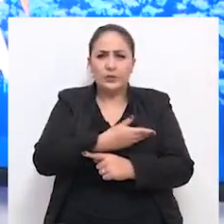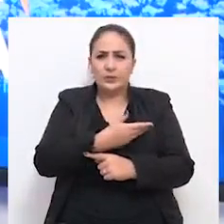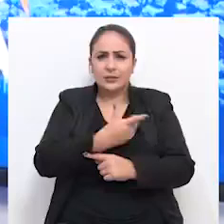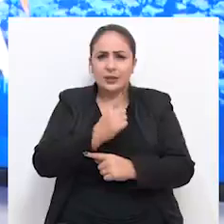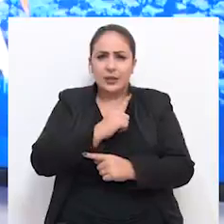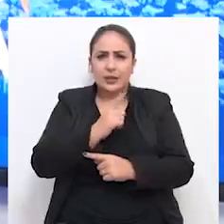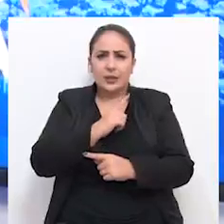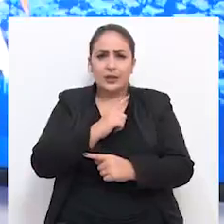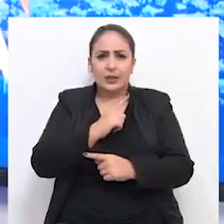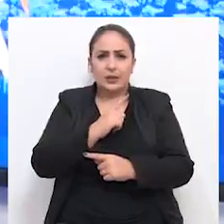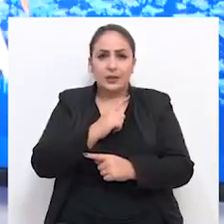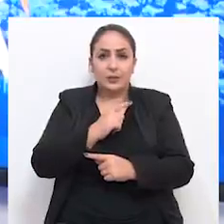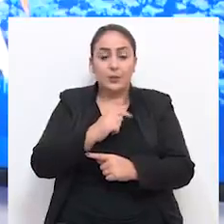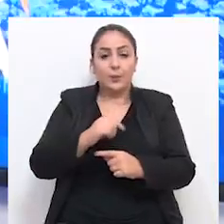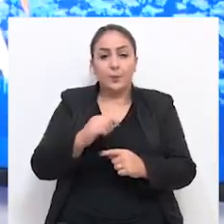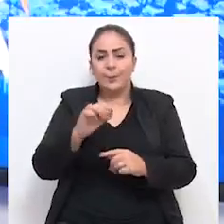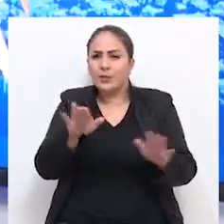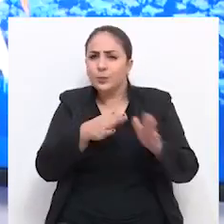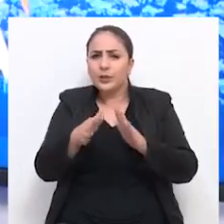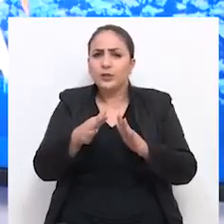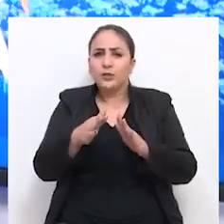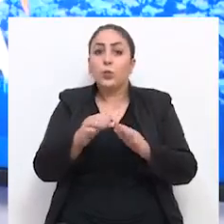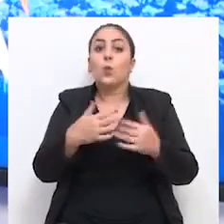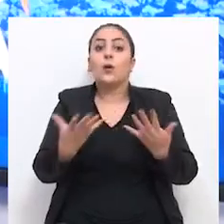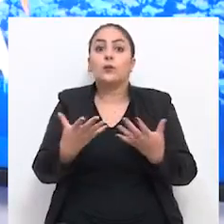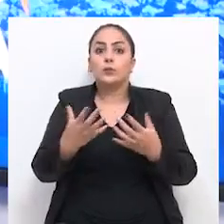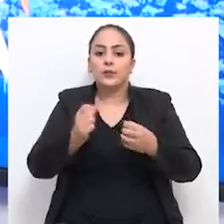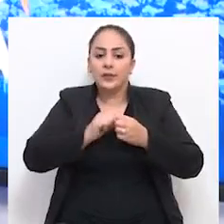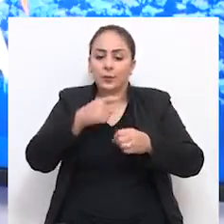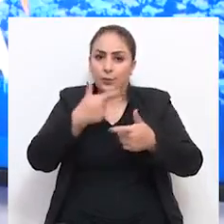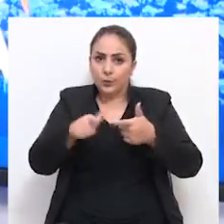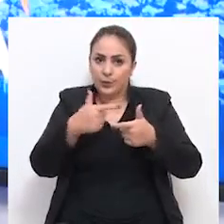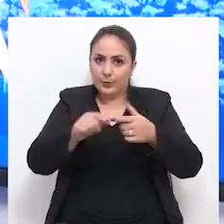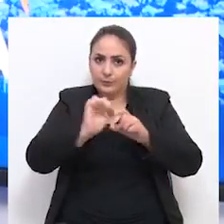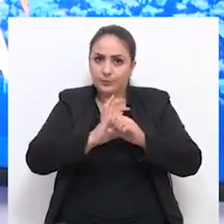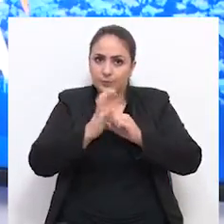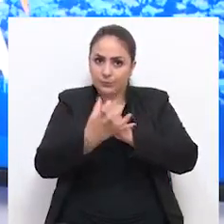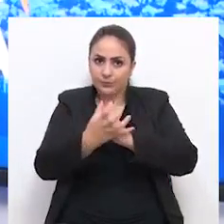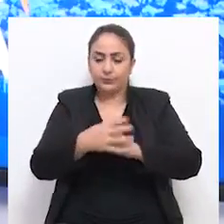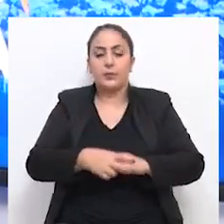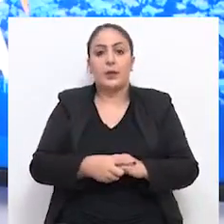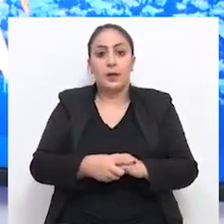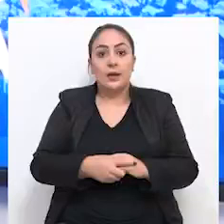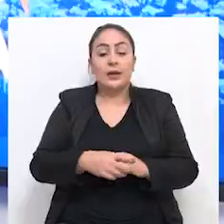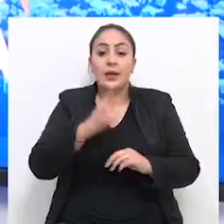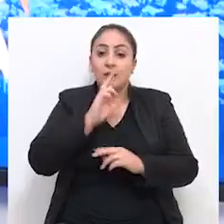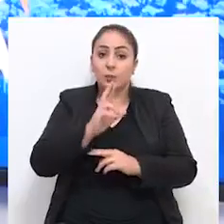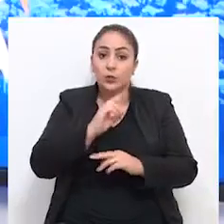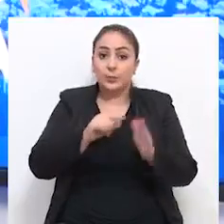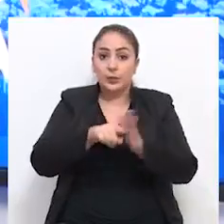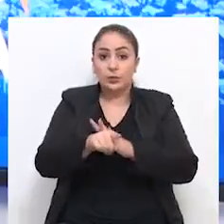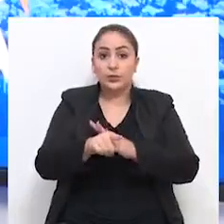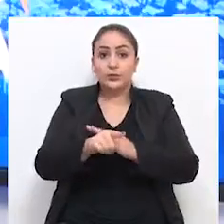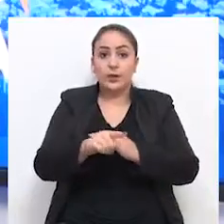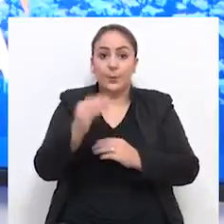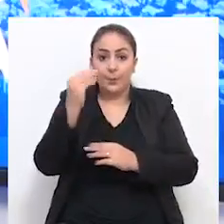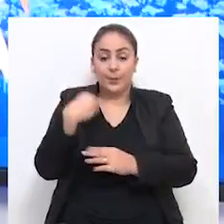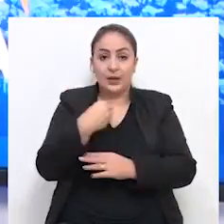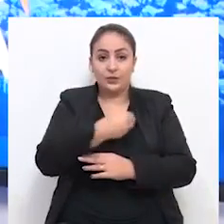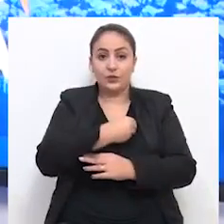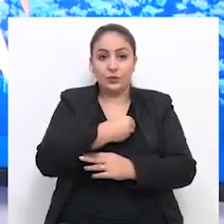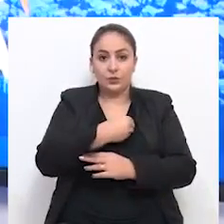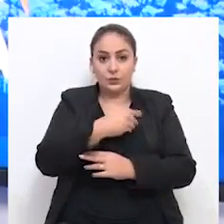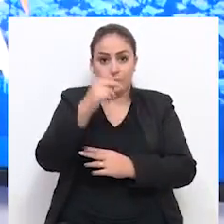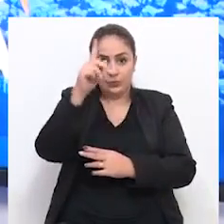uma previsão para o pico da pandemia? Quem responde a esta pergunta é o diretor técnico médico do Hospital São Vicente